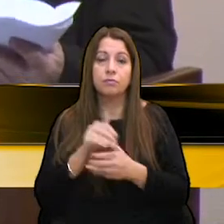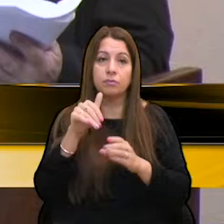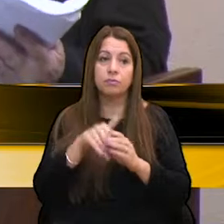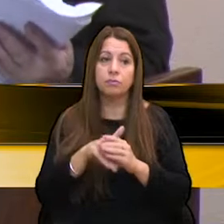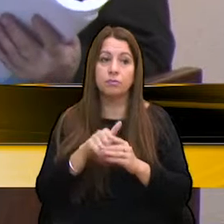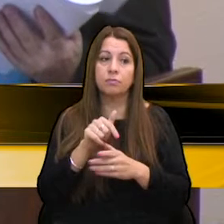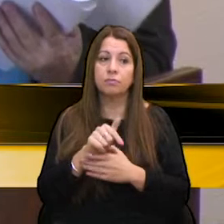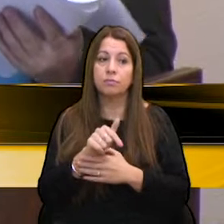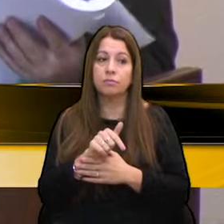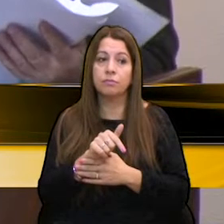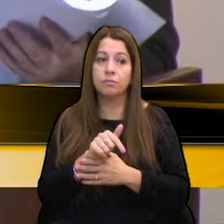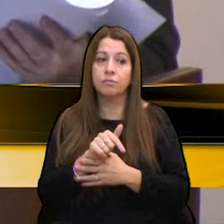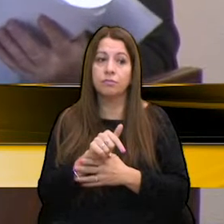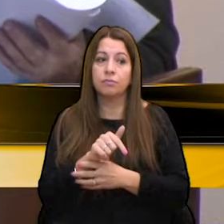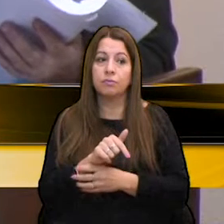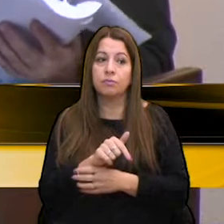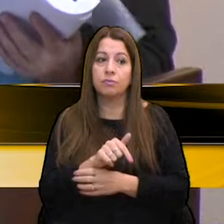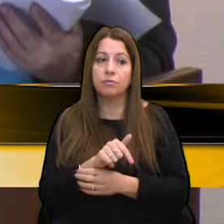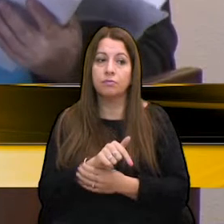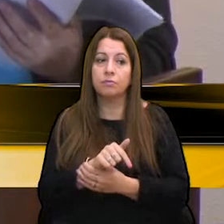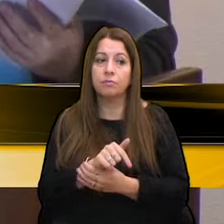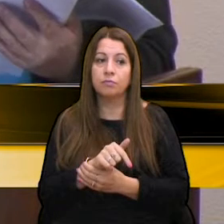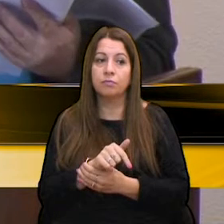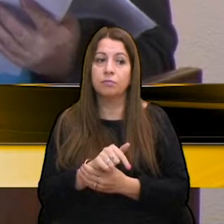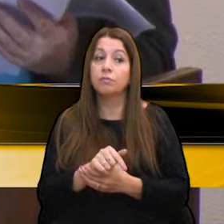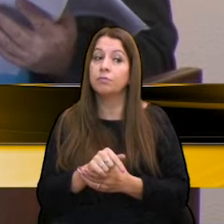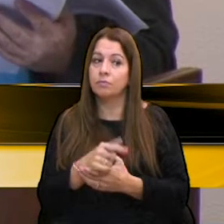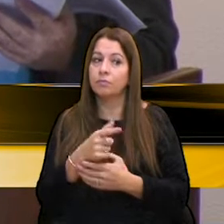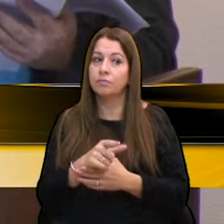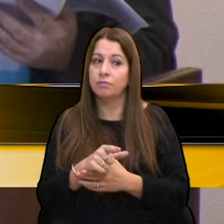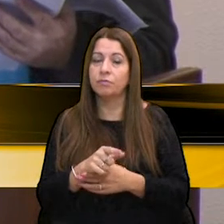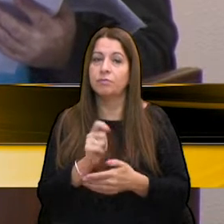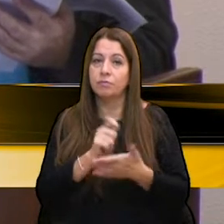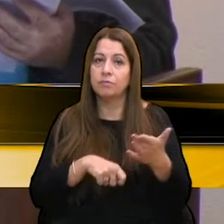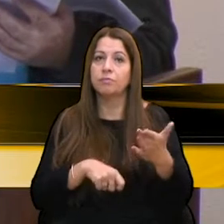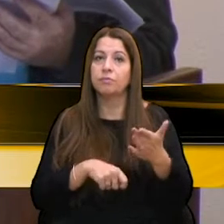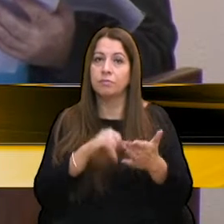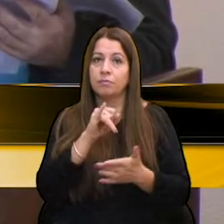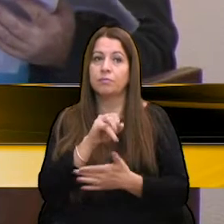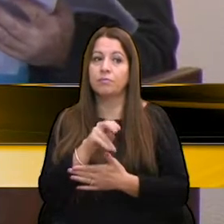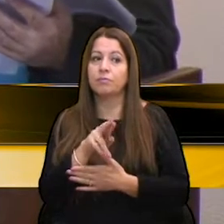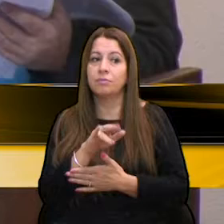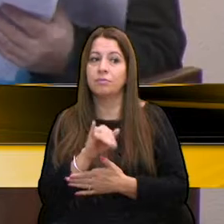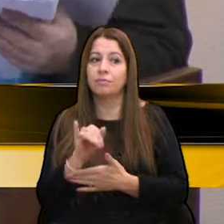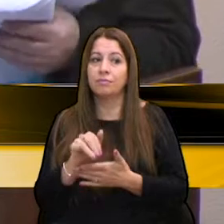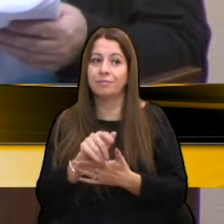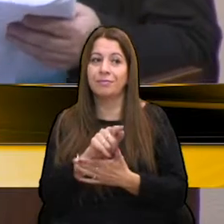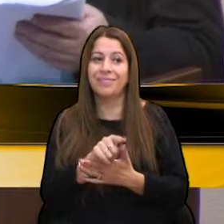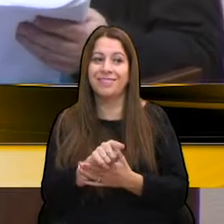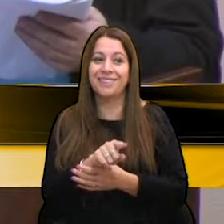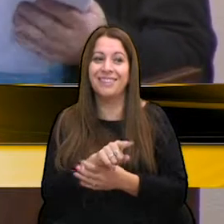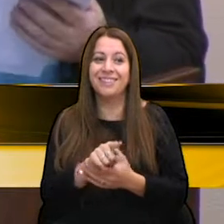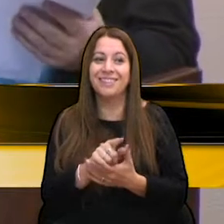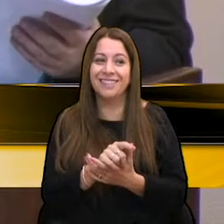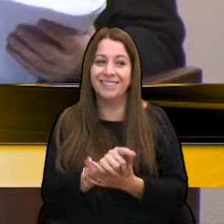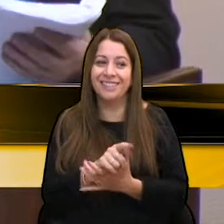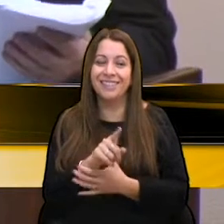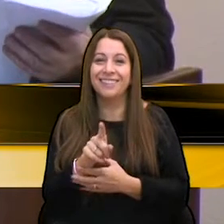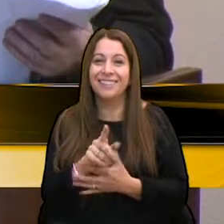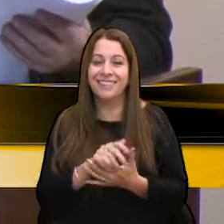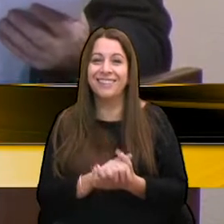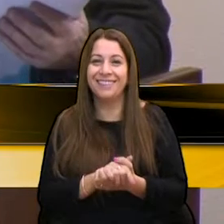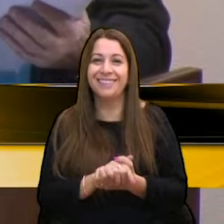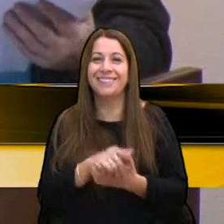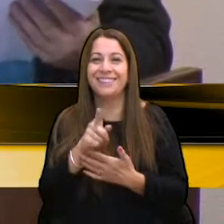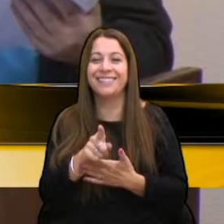interno assinado por esse senhor, Yuri Eduardo Caio, ele levanta